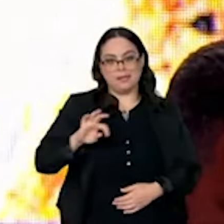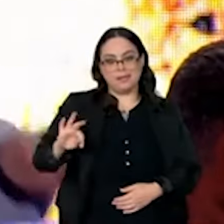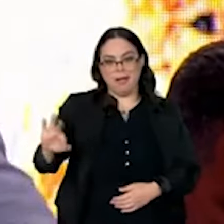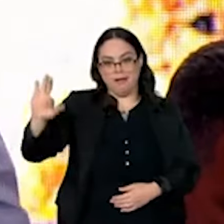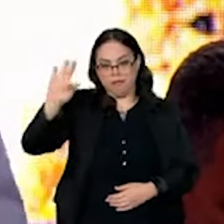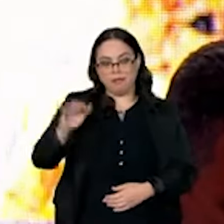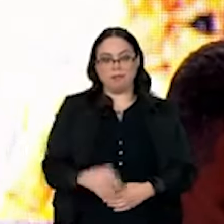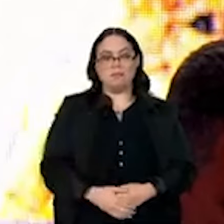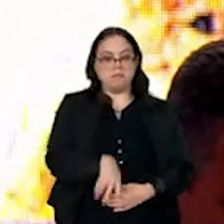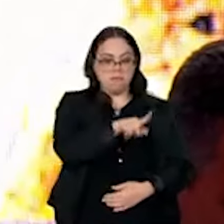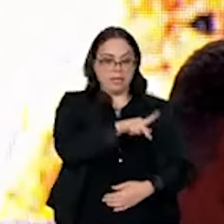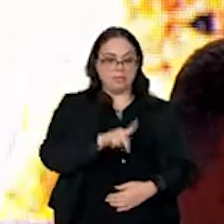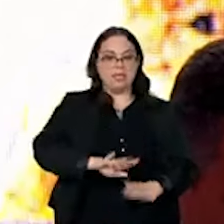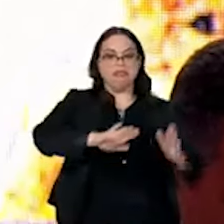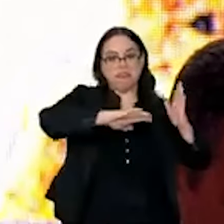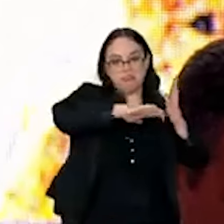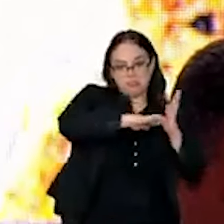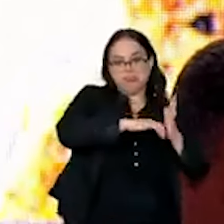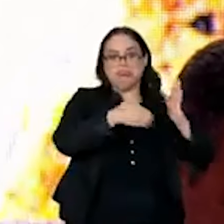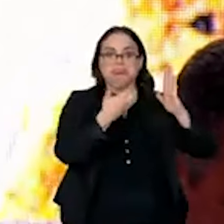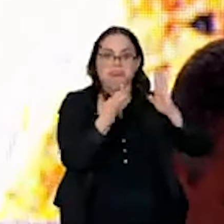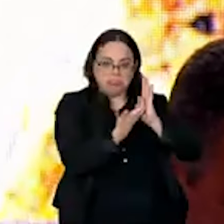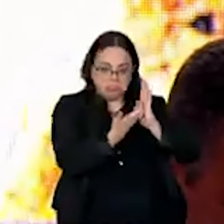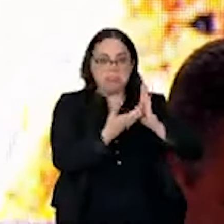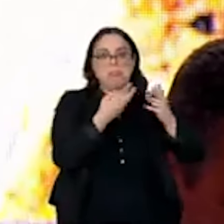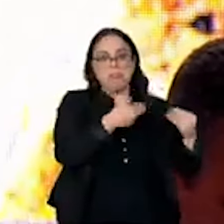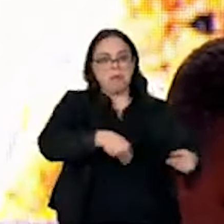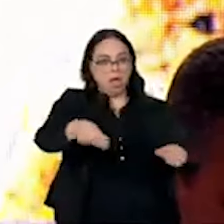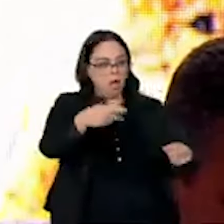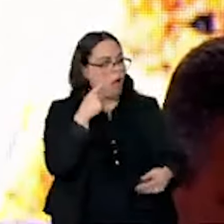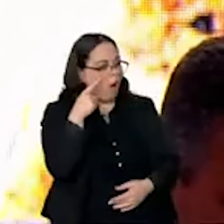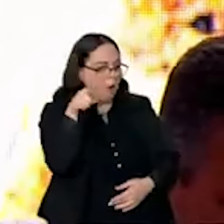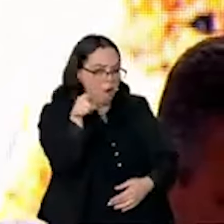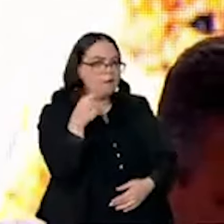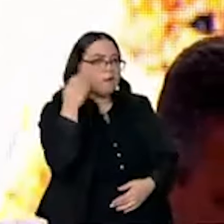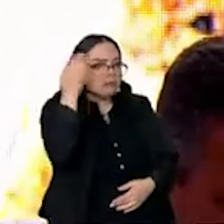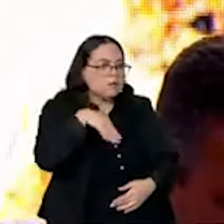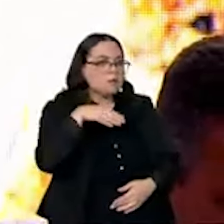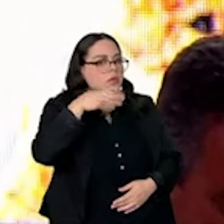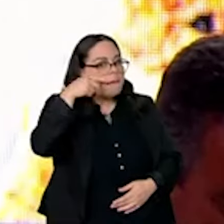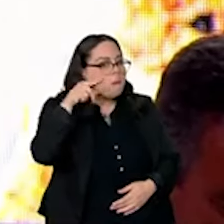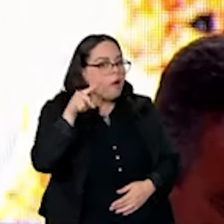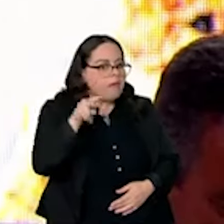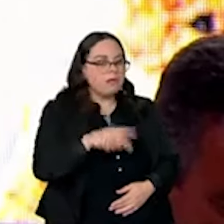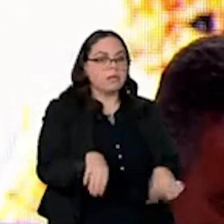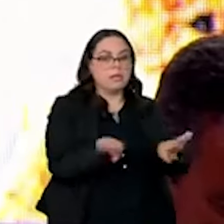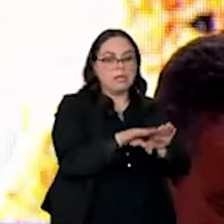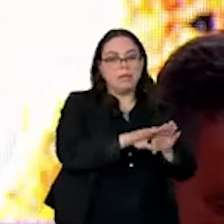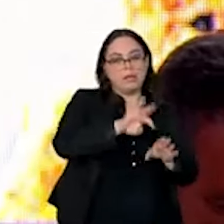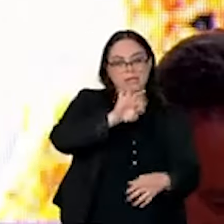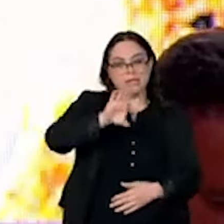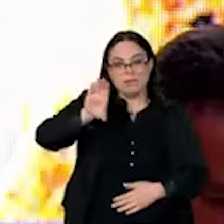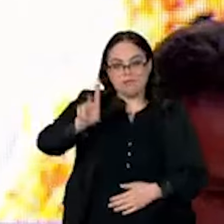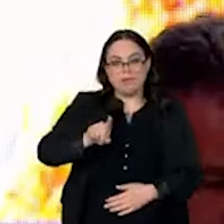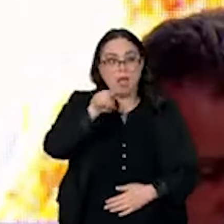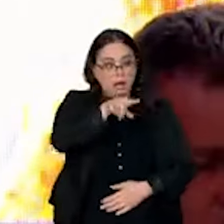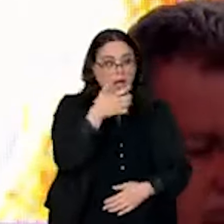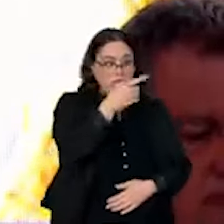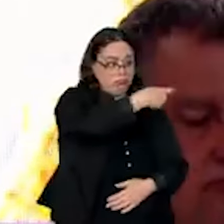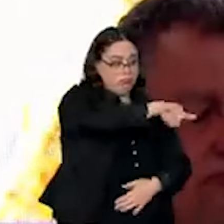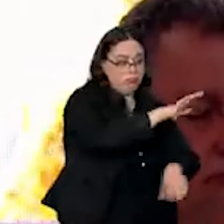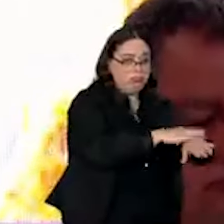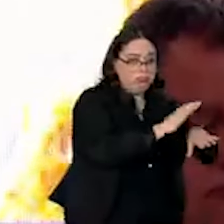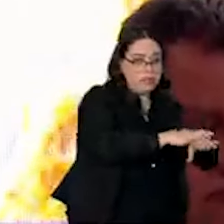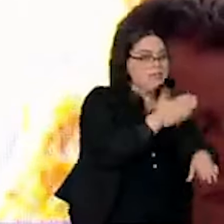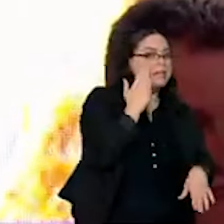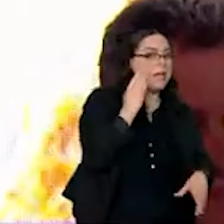o presidente da Câmara, o presidente do Senado, o presidente do Tribunal de Contas. Porque eu queria que ele soubesse que a